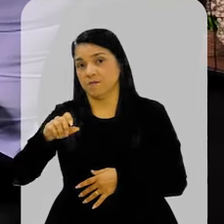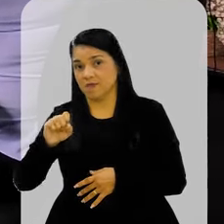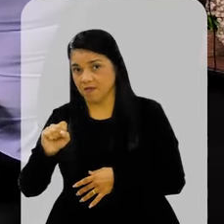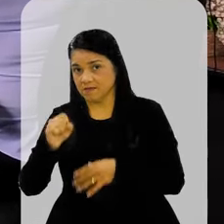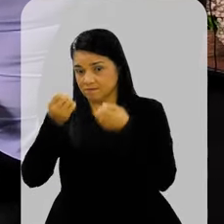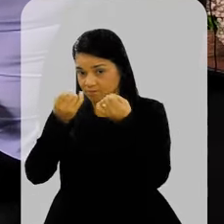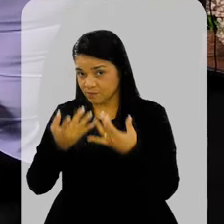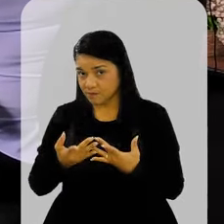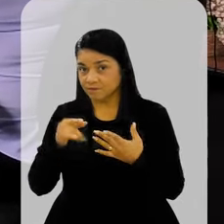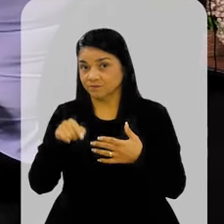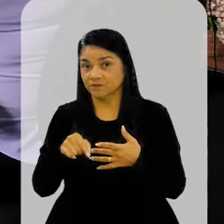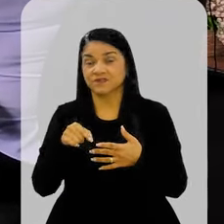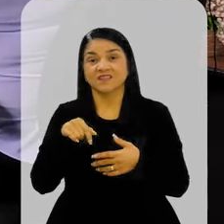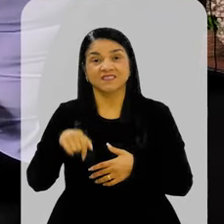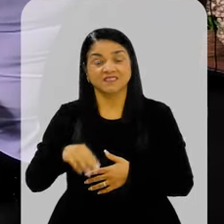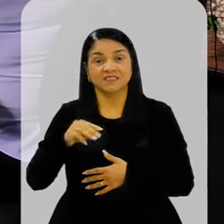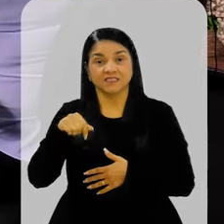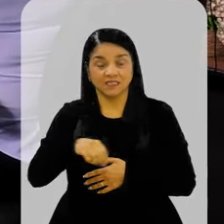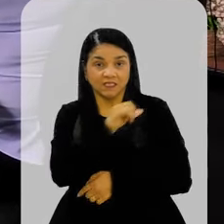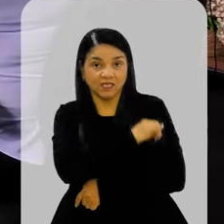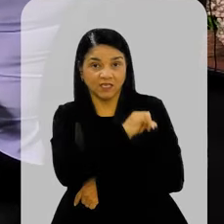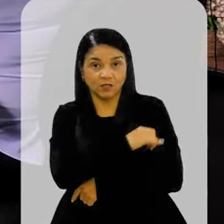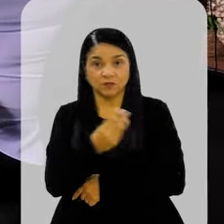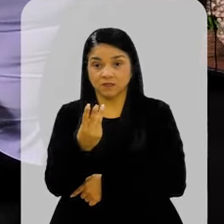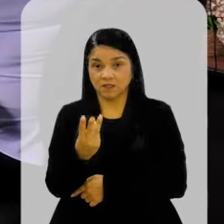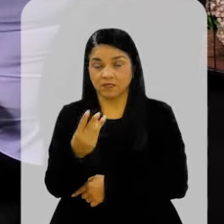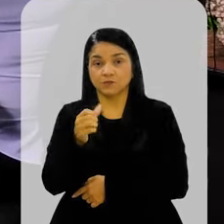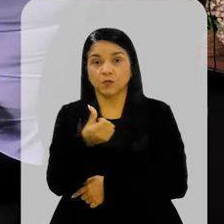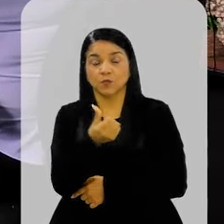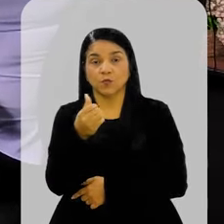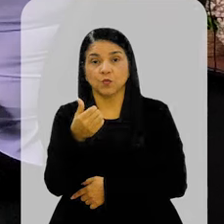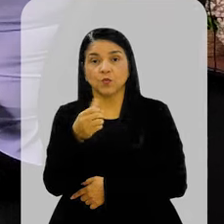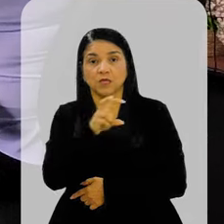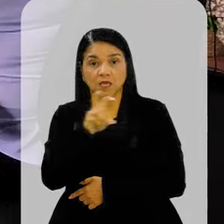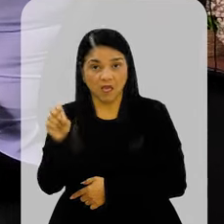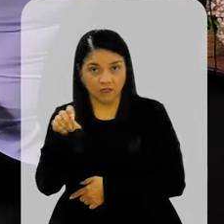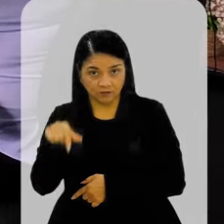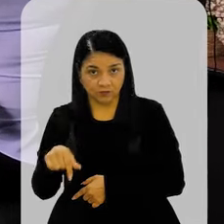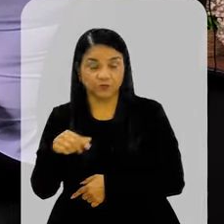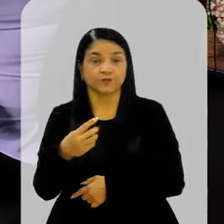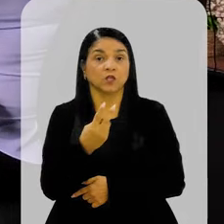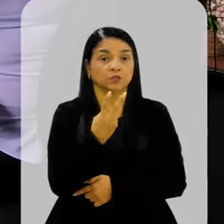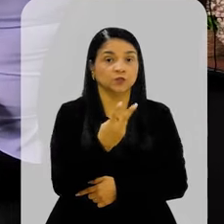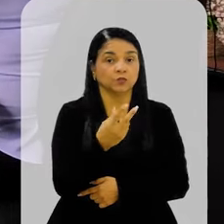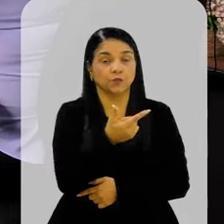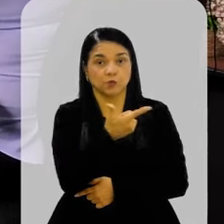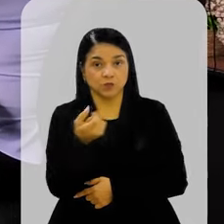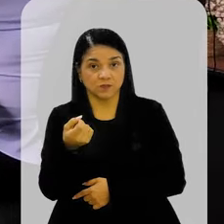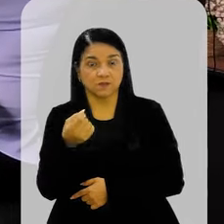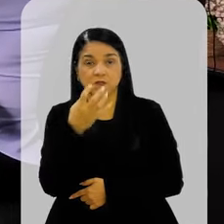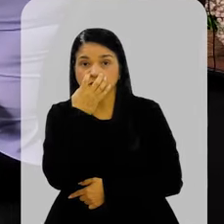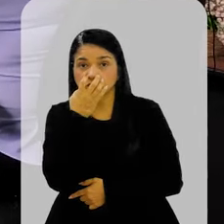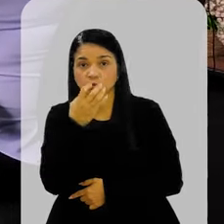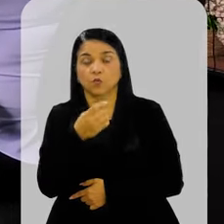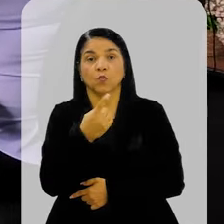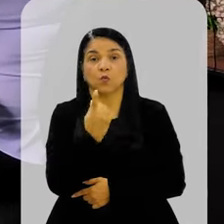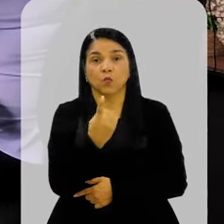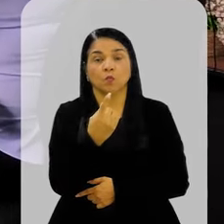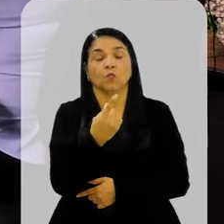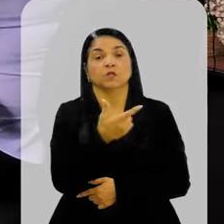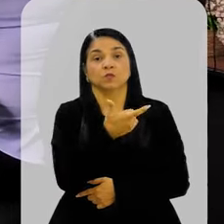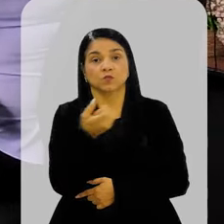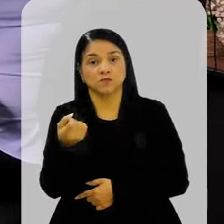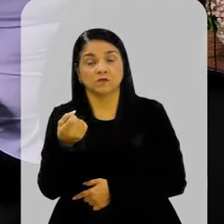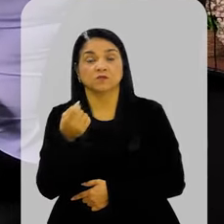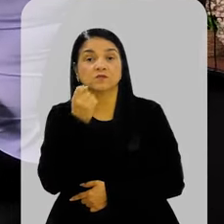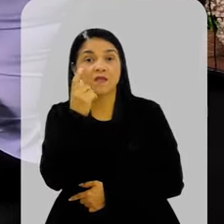O Rio de Janeiro, 3 milhões e meio, sendo 2 milhões e 200 cachorros e 1 milhão e 200